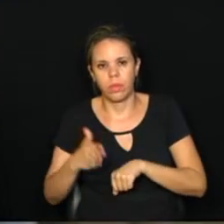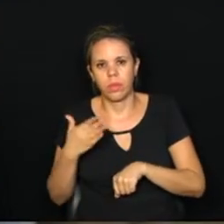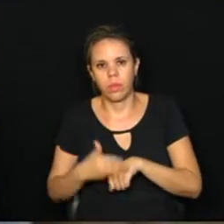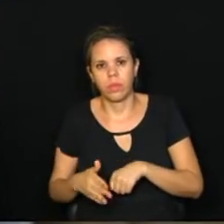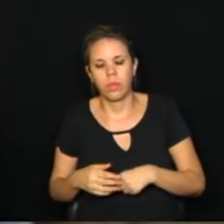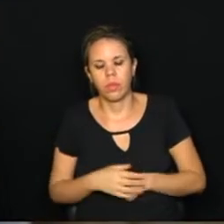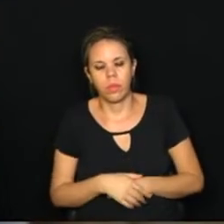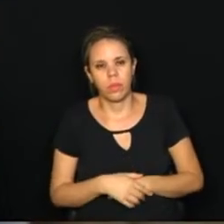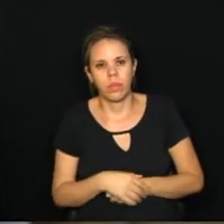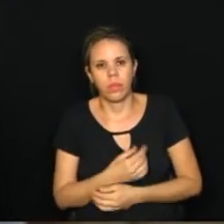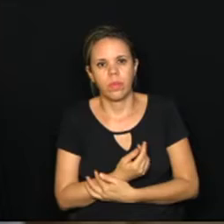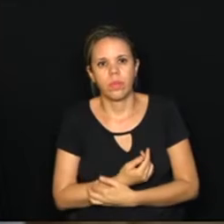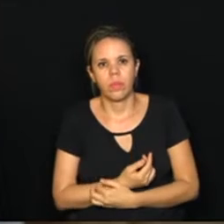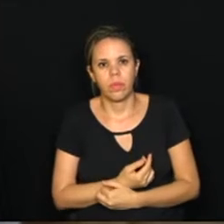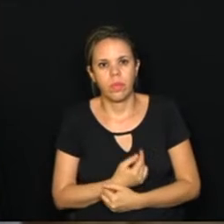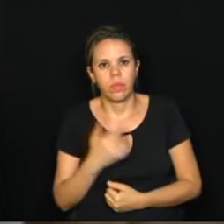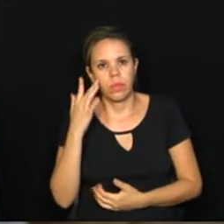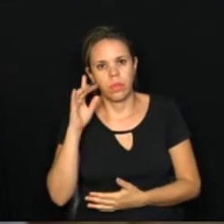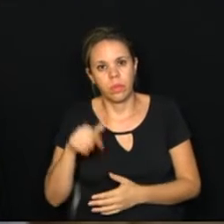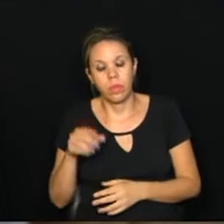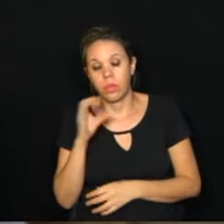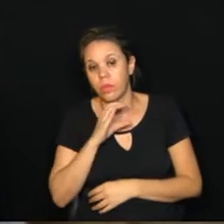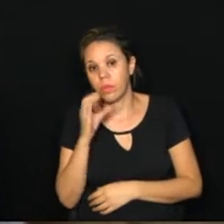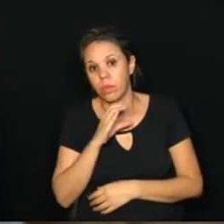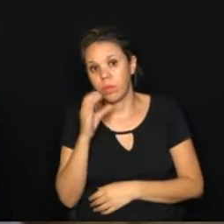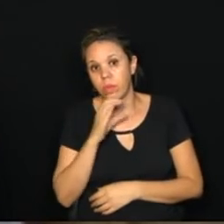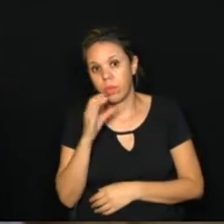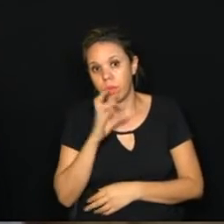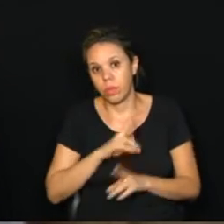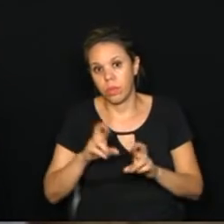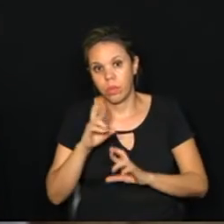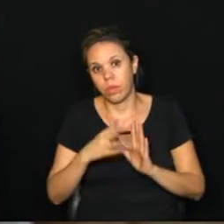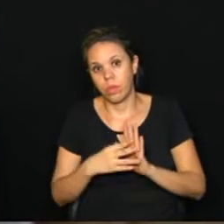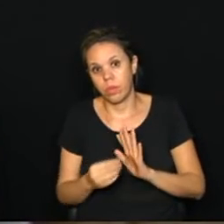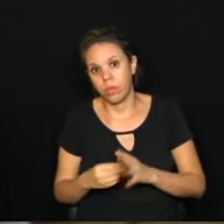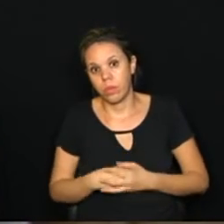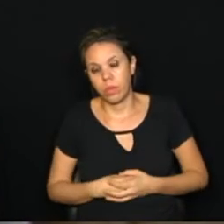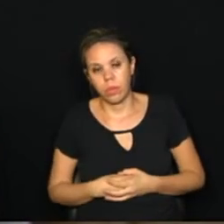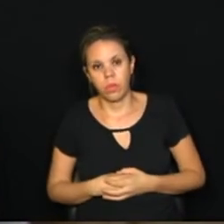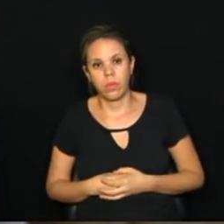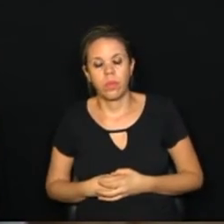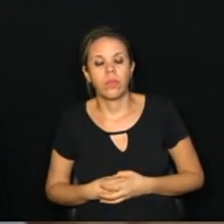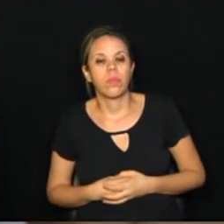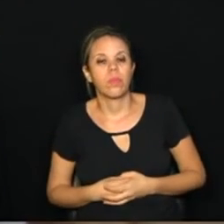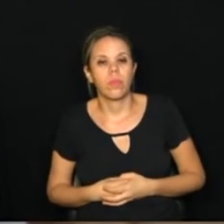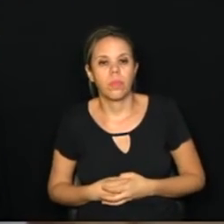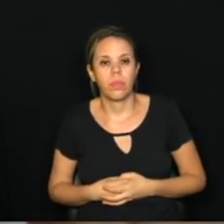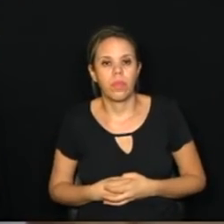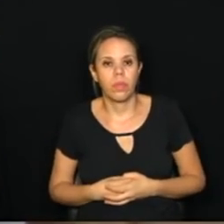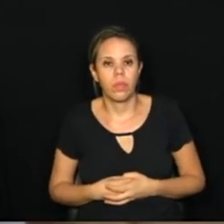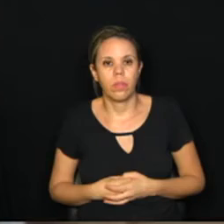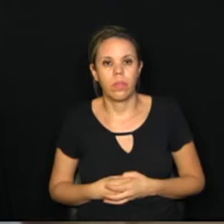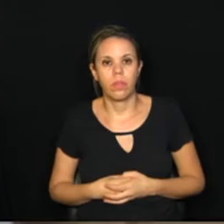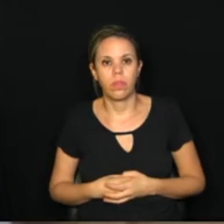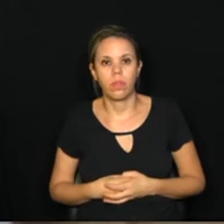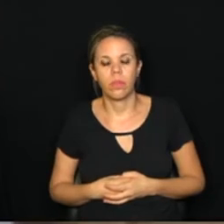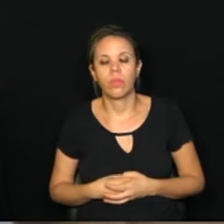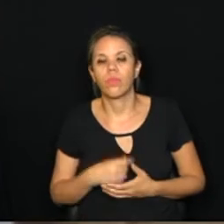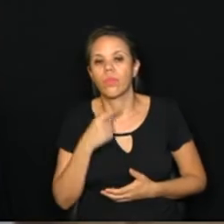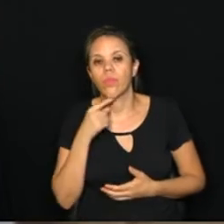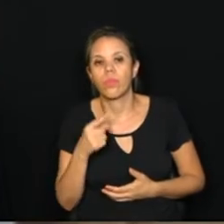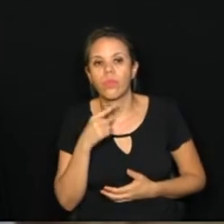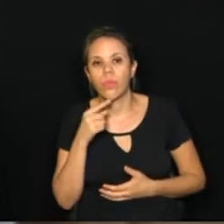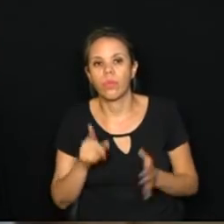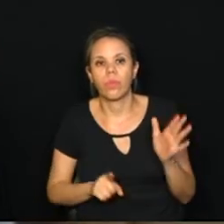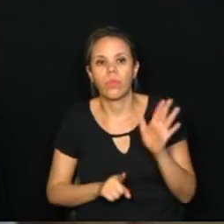enfim, e a gente acho que essa é uma urgência, rever os modelos, né? E aí eu quero aqui levantar apenas alguns pontos.